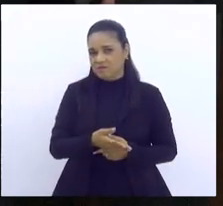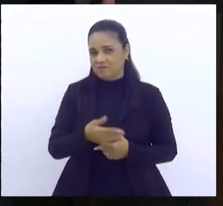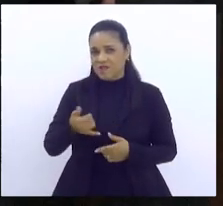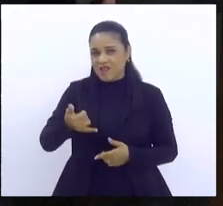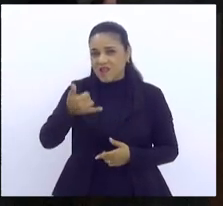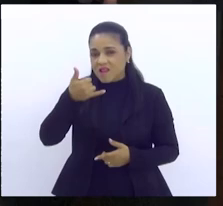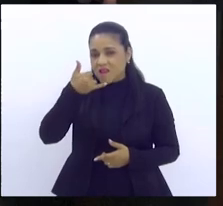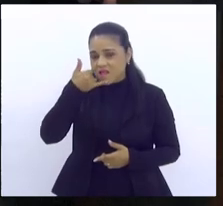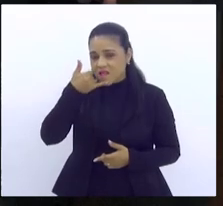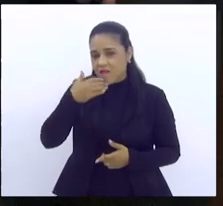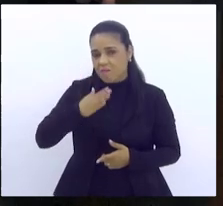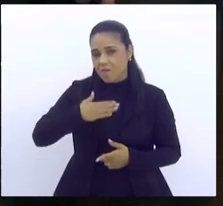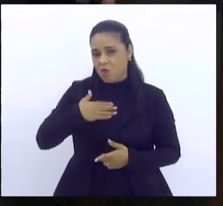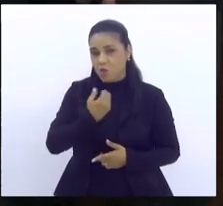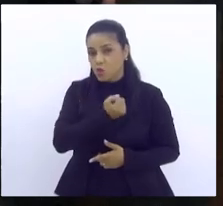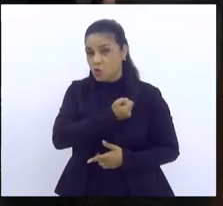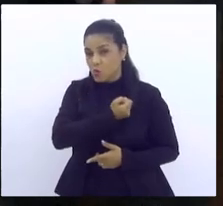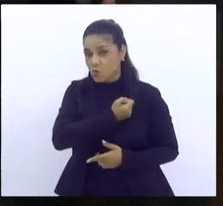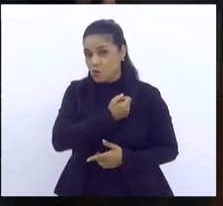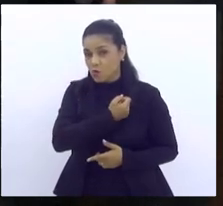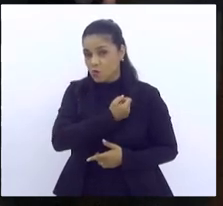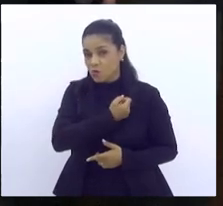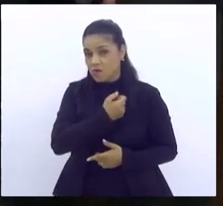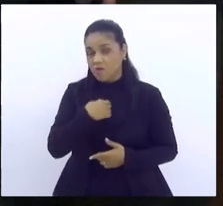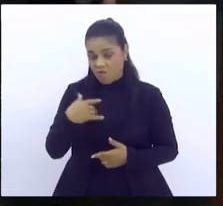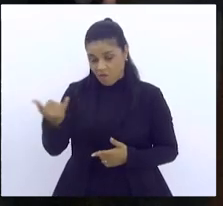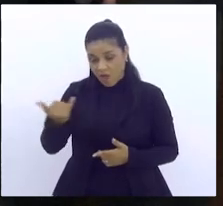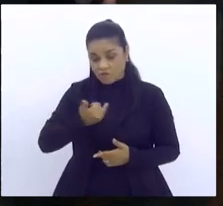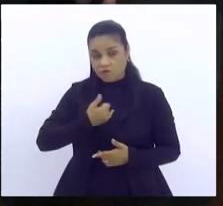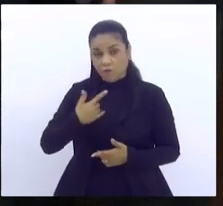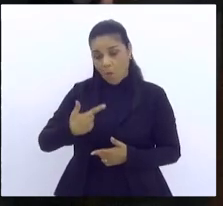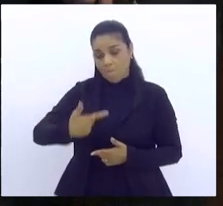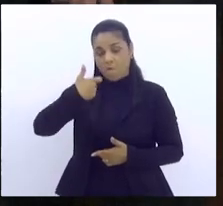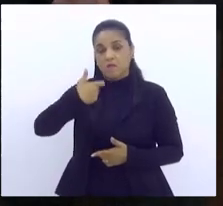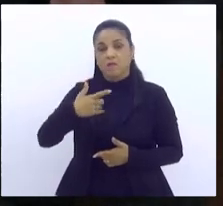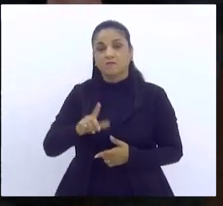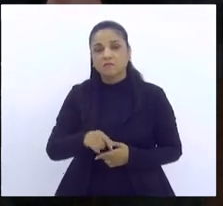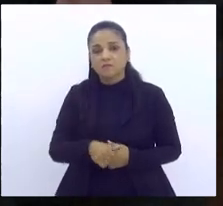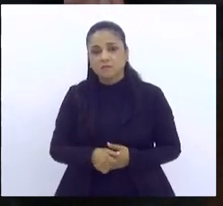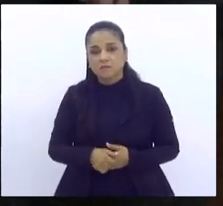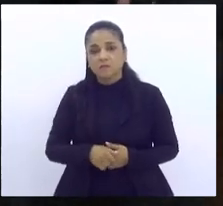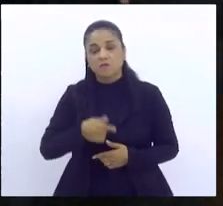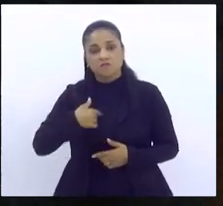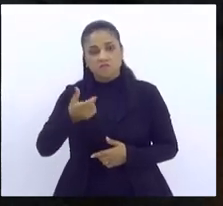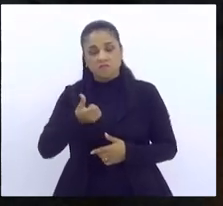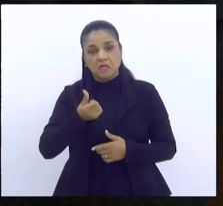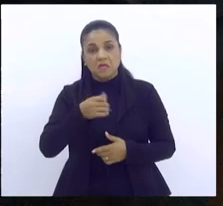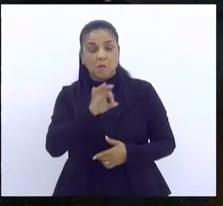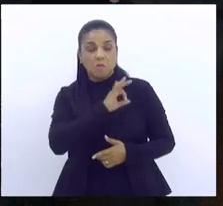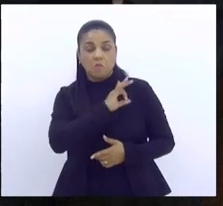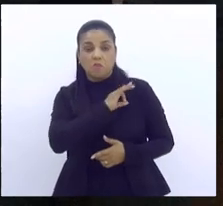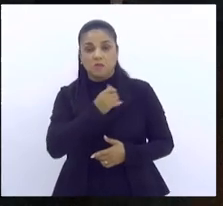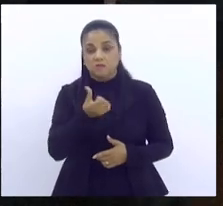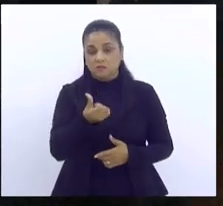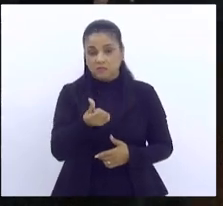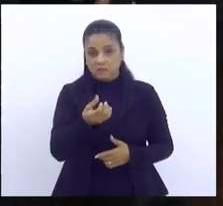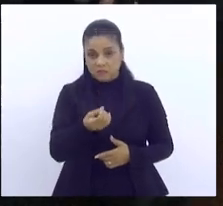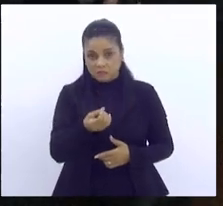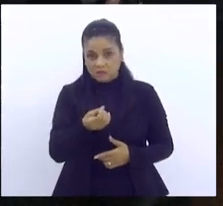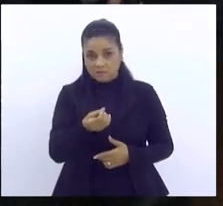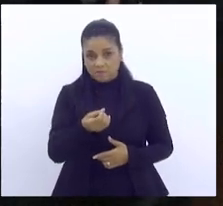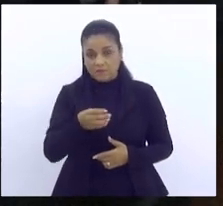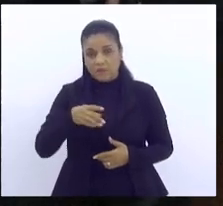para o meu telefone e falaram que iriam me matar. Eu fui até a 60DP, fiz uma